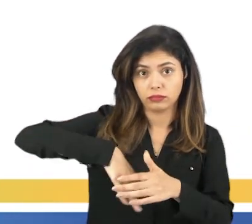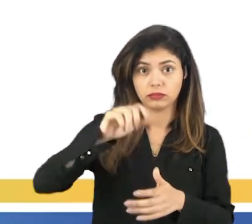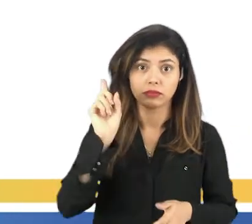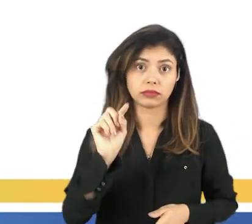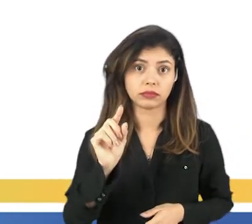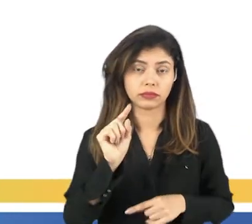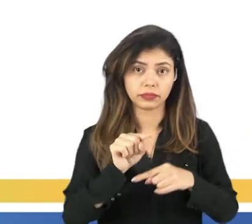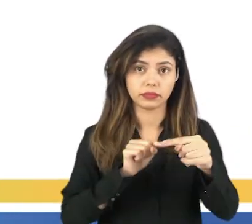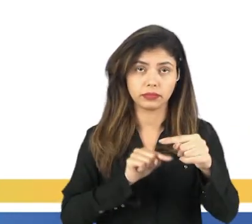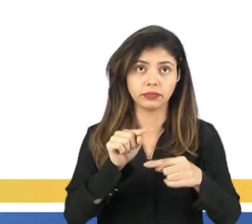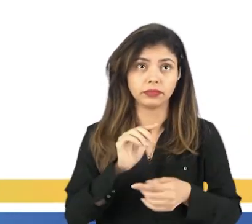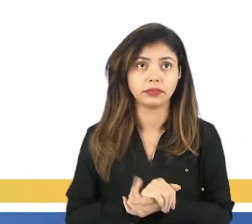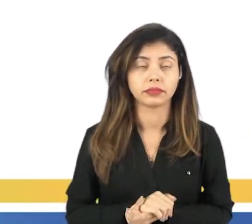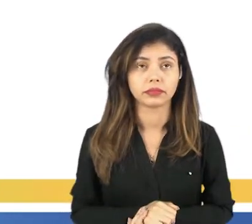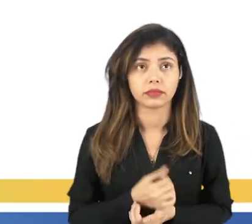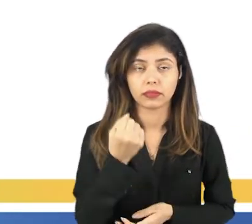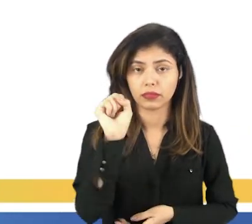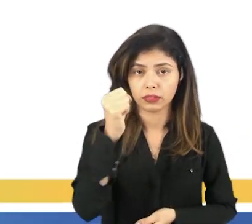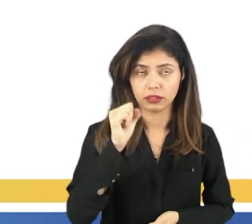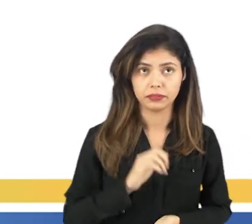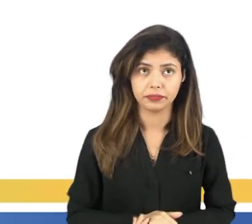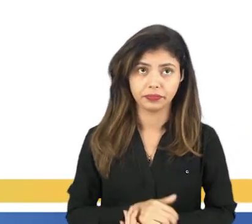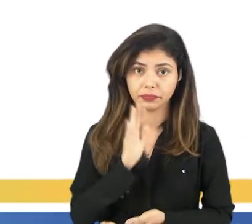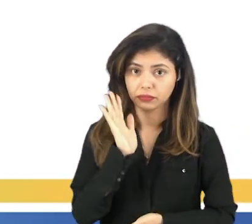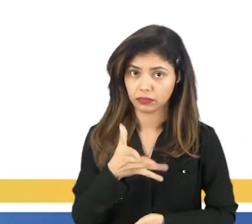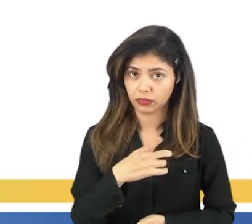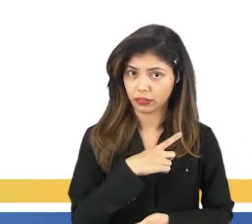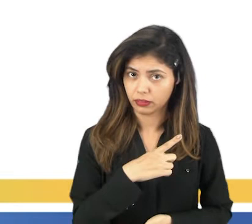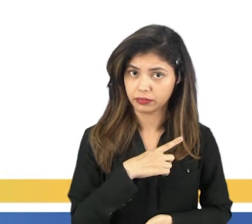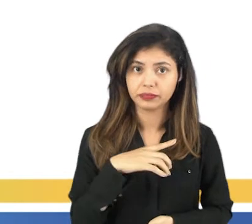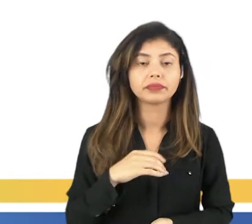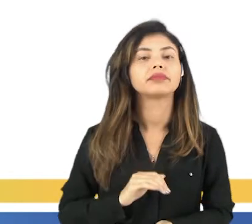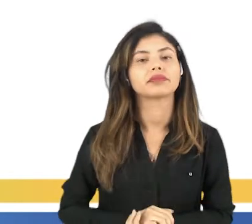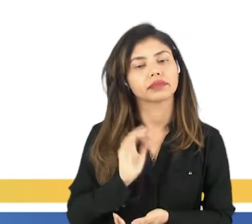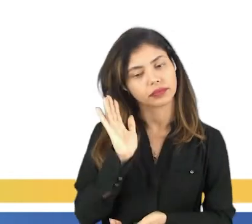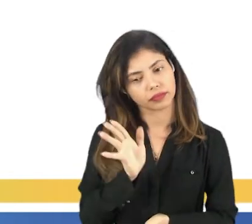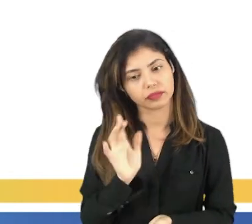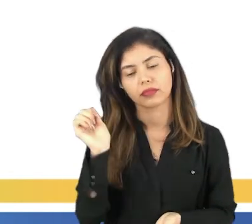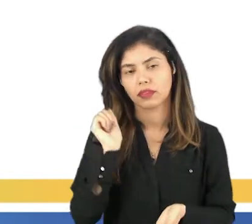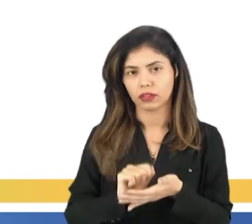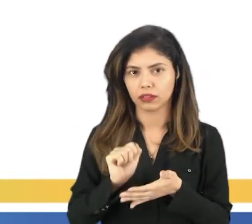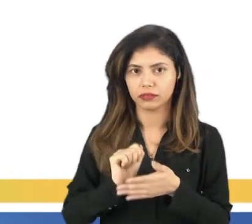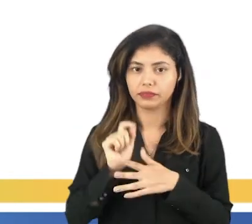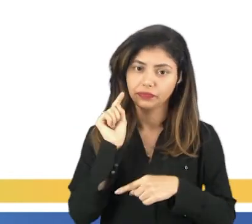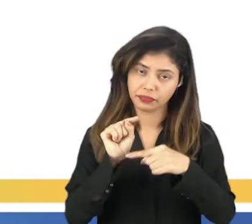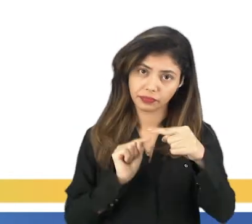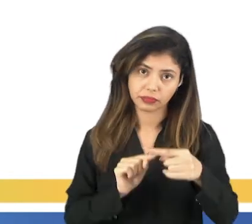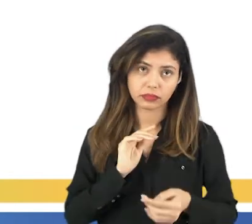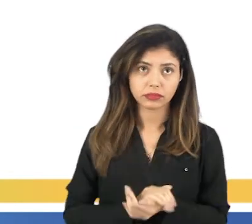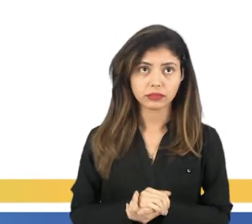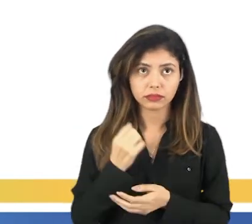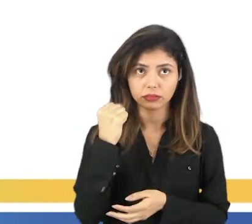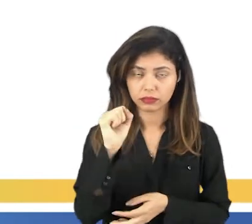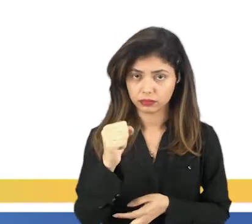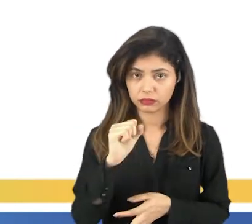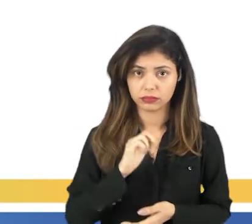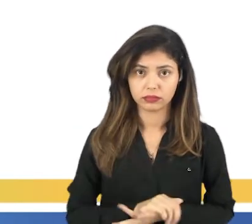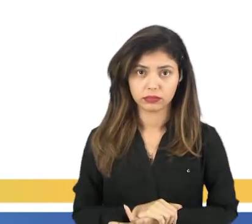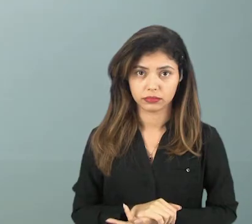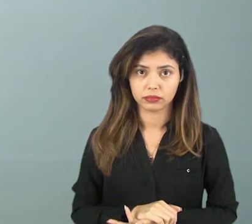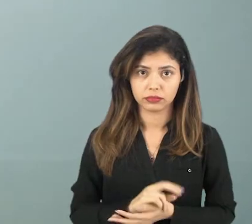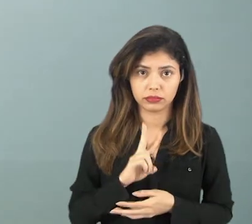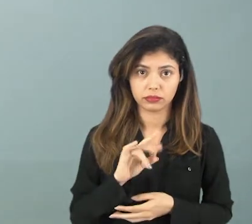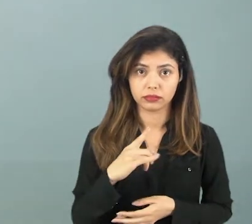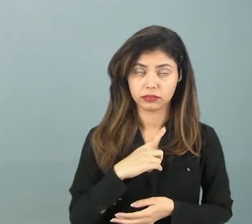arquibancada é dividida em 8 setores. Então, eu já tenho a quantidade que foi dividida. 8 setores. Então, esse 8, ele